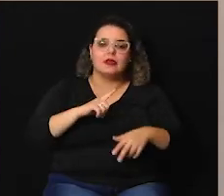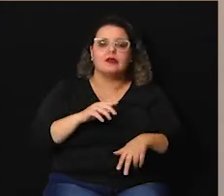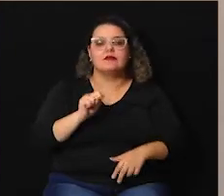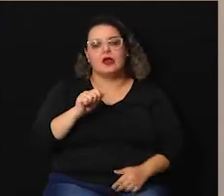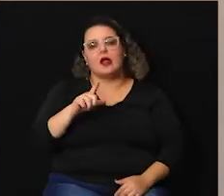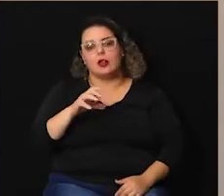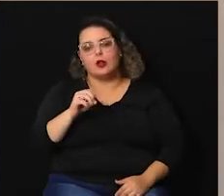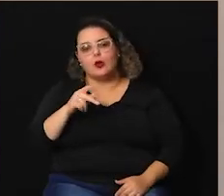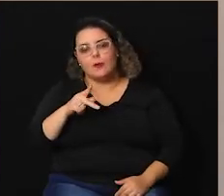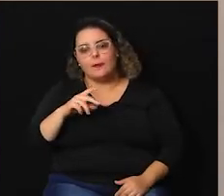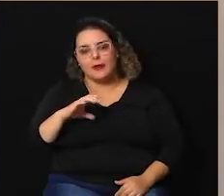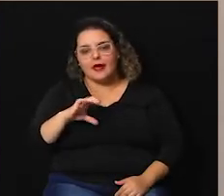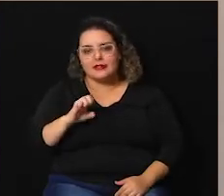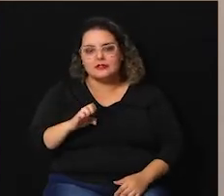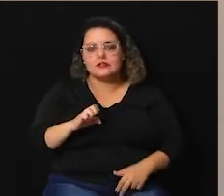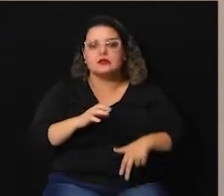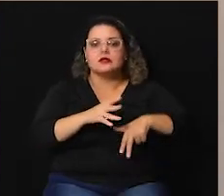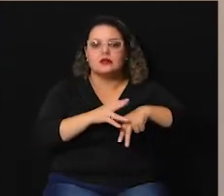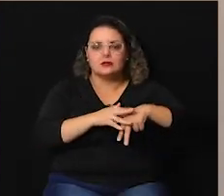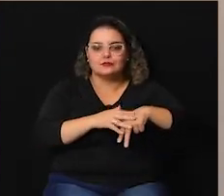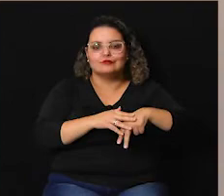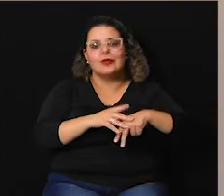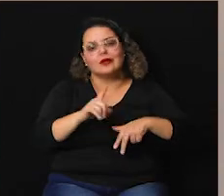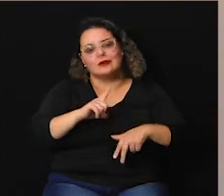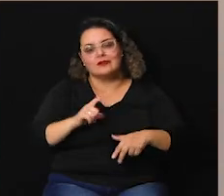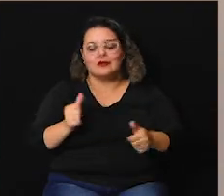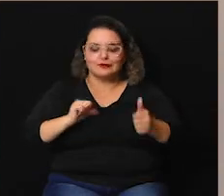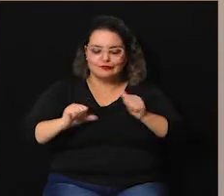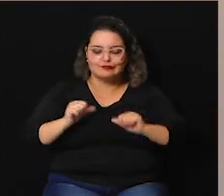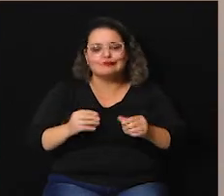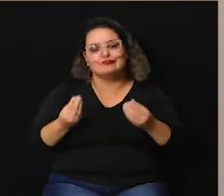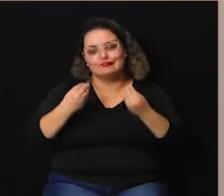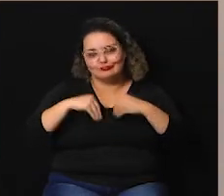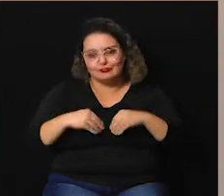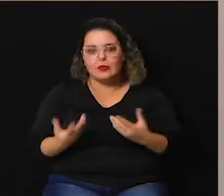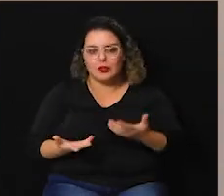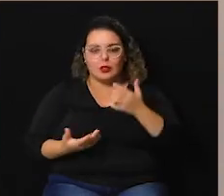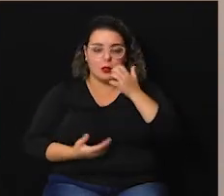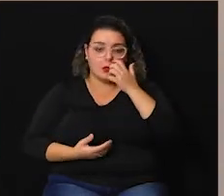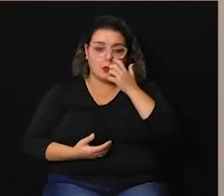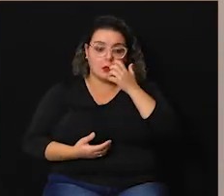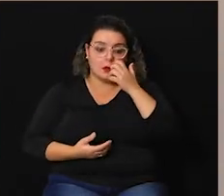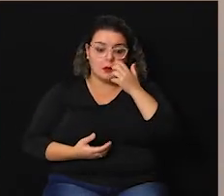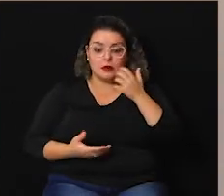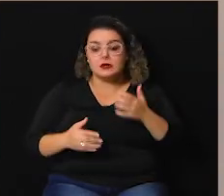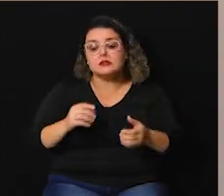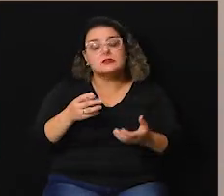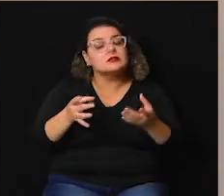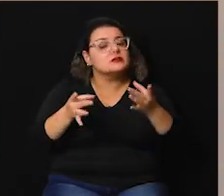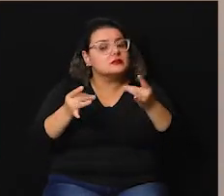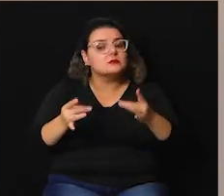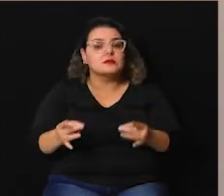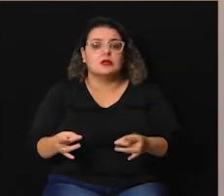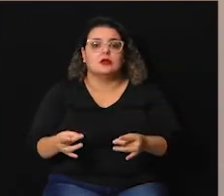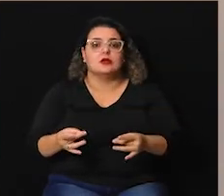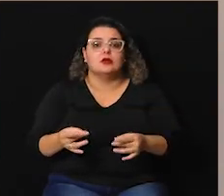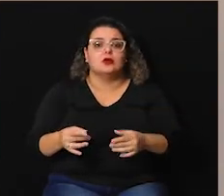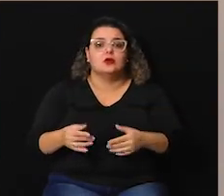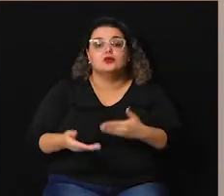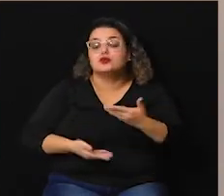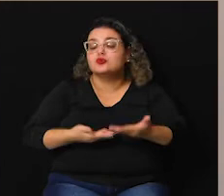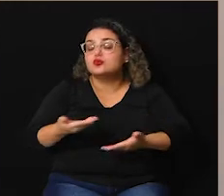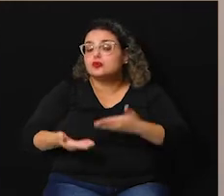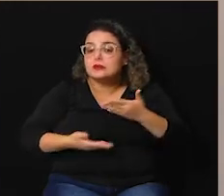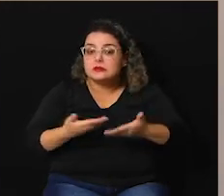básicas uma delas, identificar a gravidade dos sintomas e estabelecer quais os medicamentos, qual a